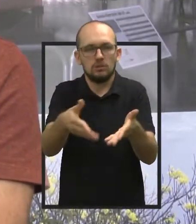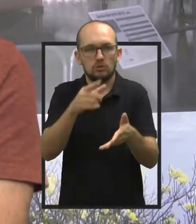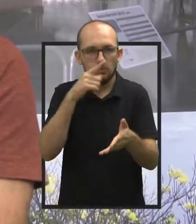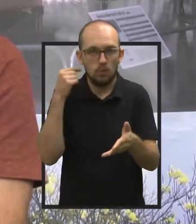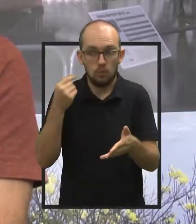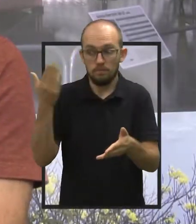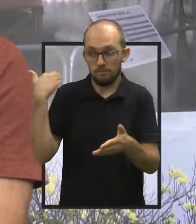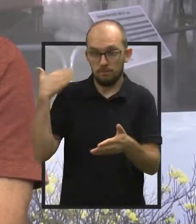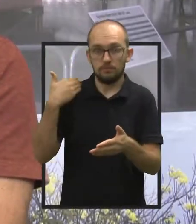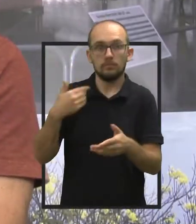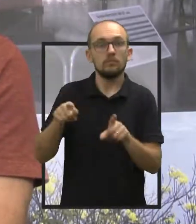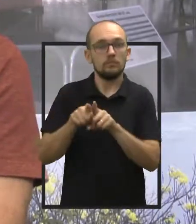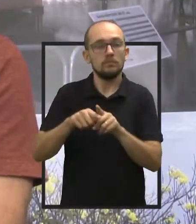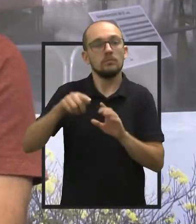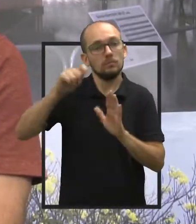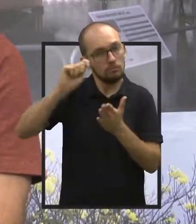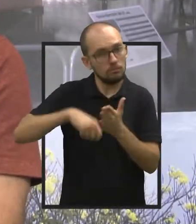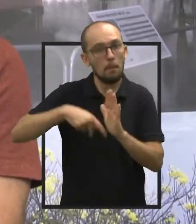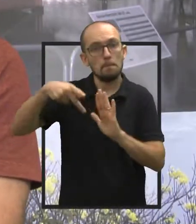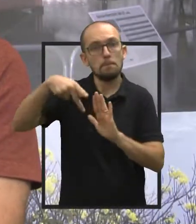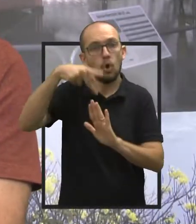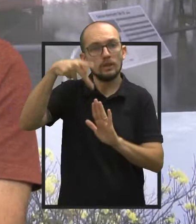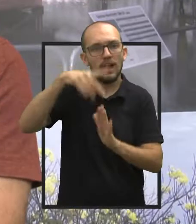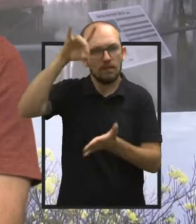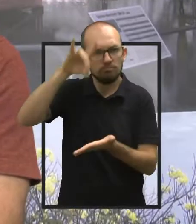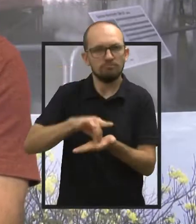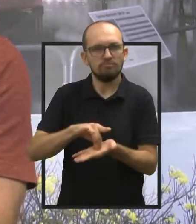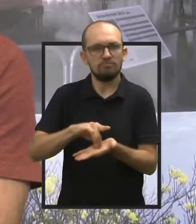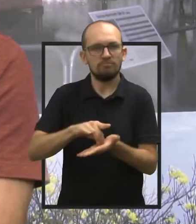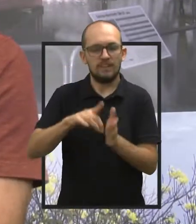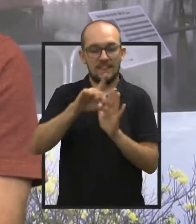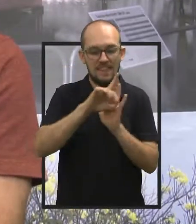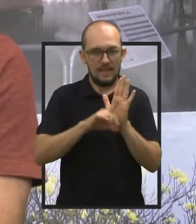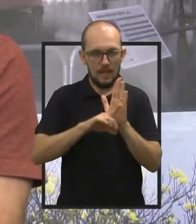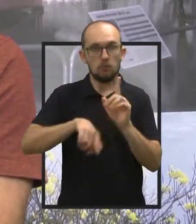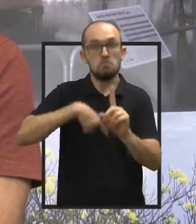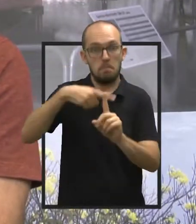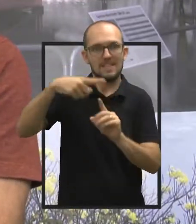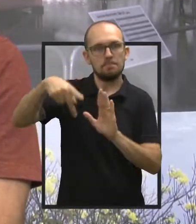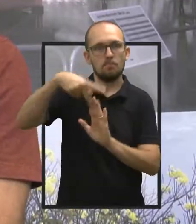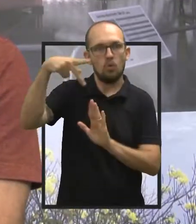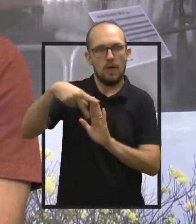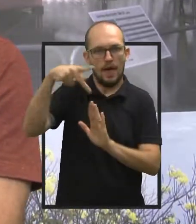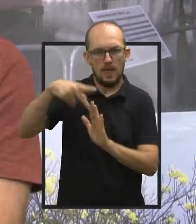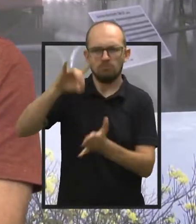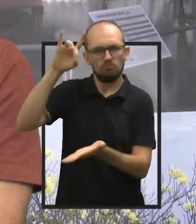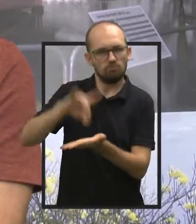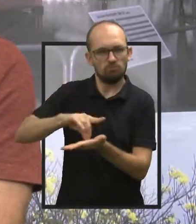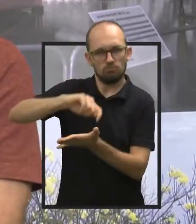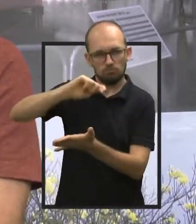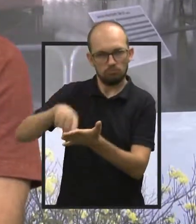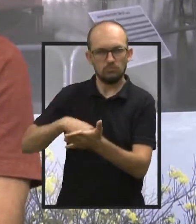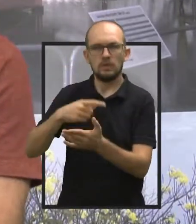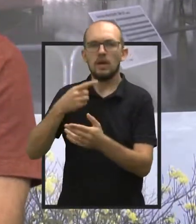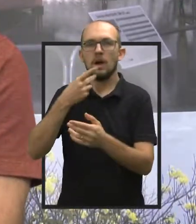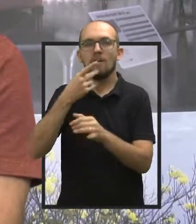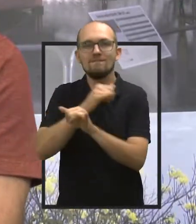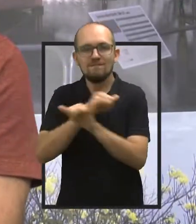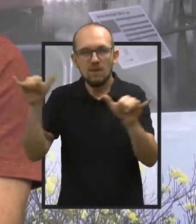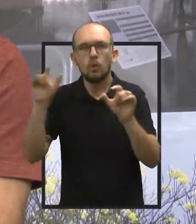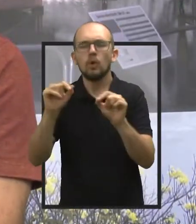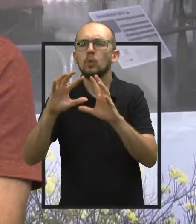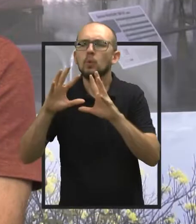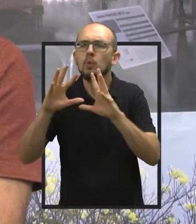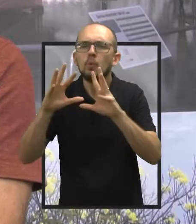uma portaria regulamentando o decreto para que todos os municípios, né, que têm